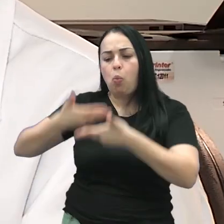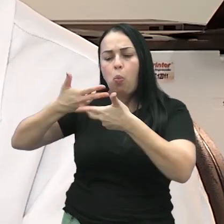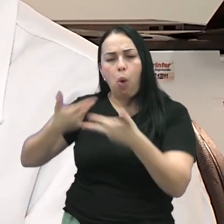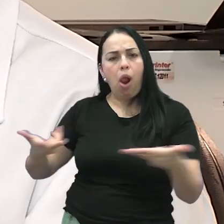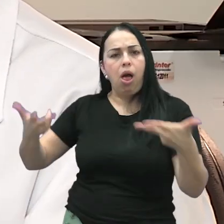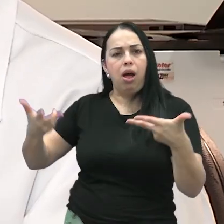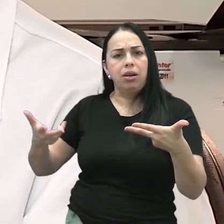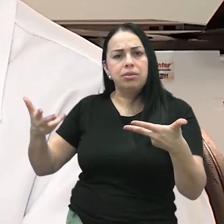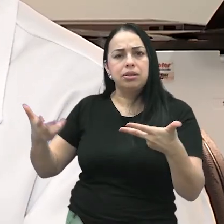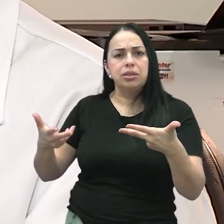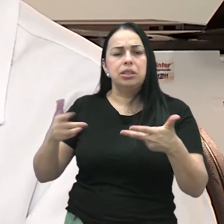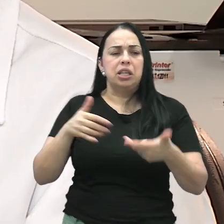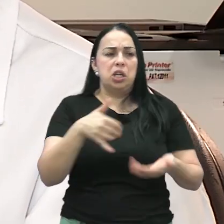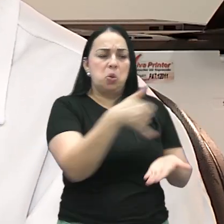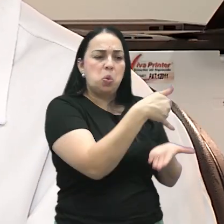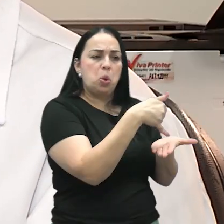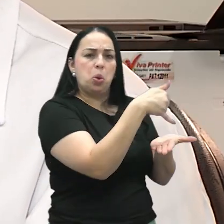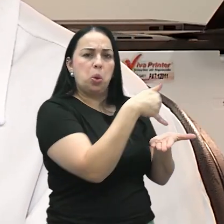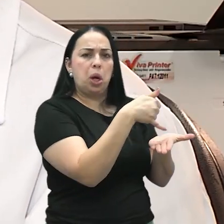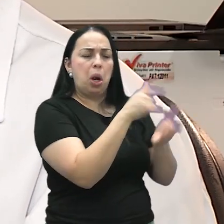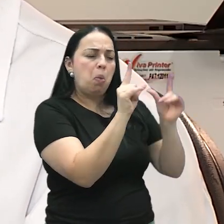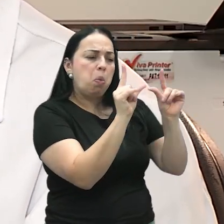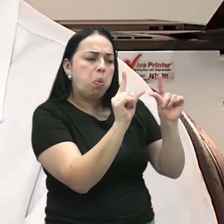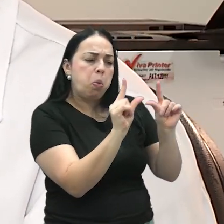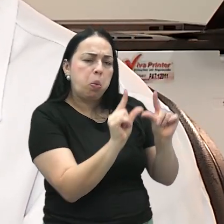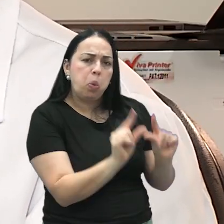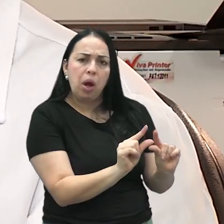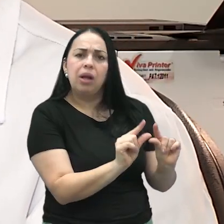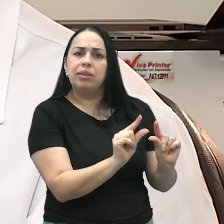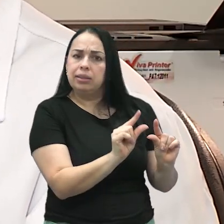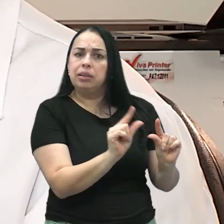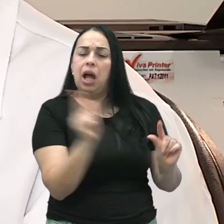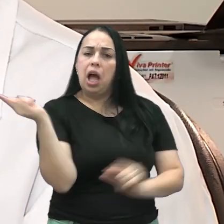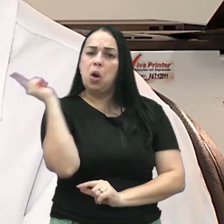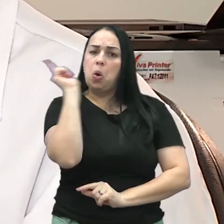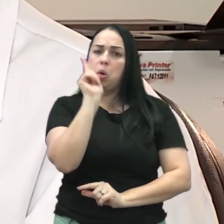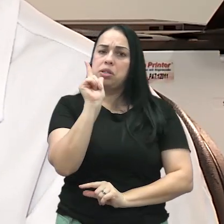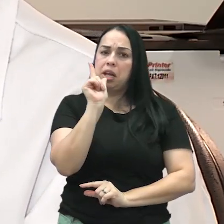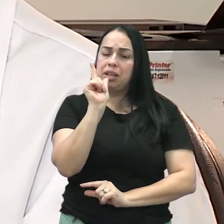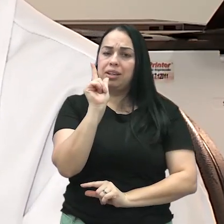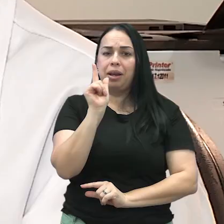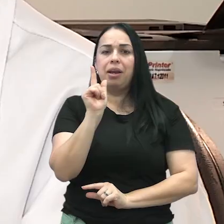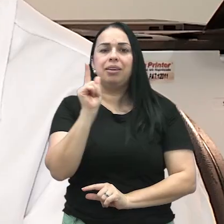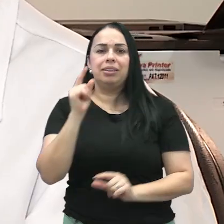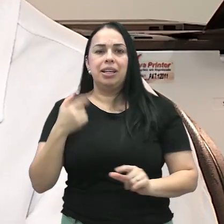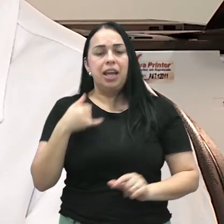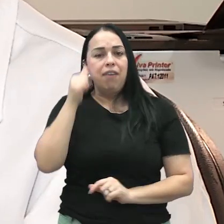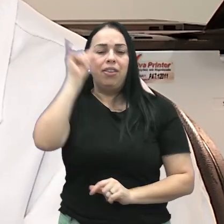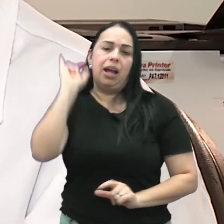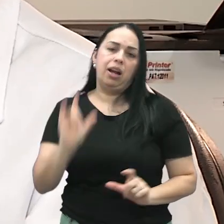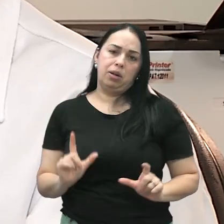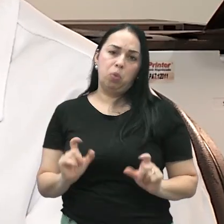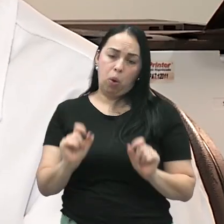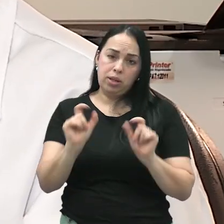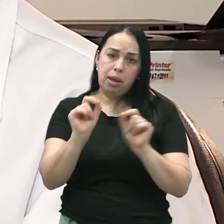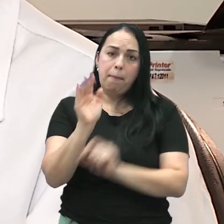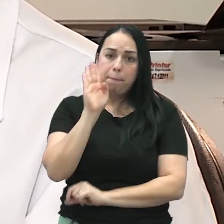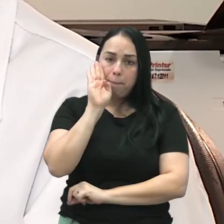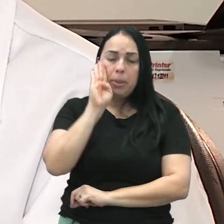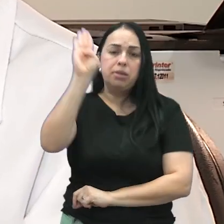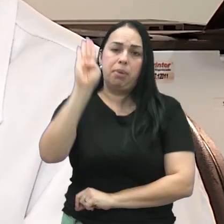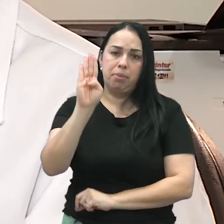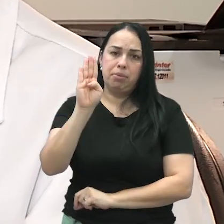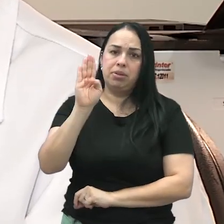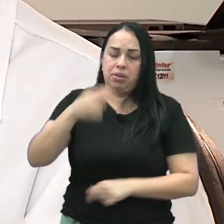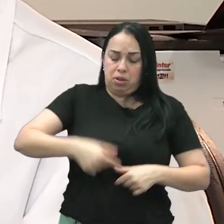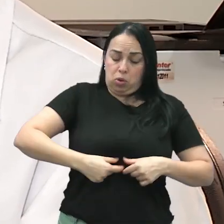verduras, legumes, uma diminuição da quantidade de gordura de origem animal, que você consegue também aí diminuir o risco de alguns outros tipos de tumores,